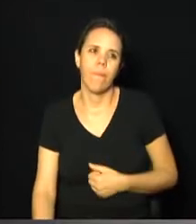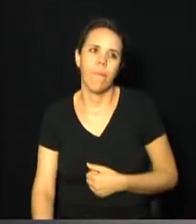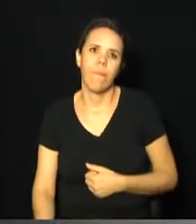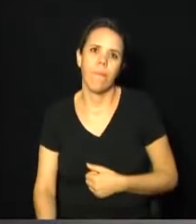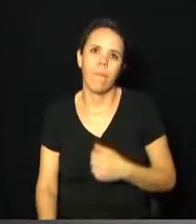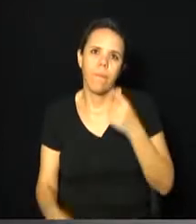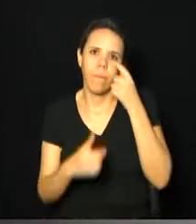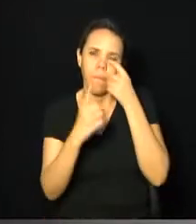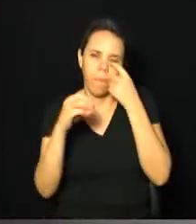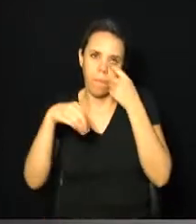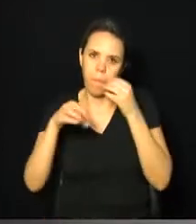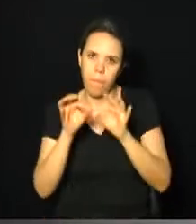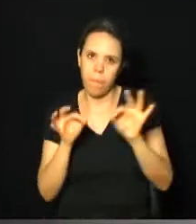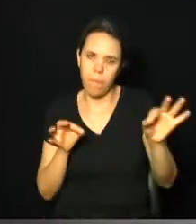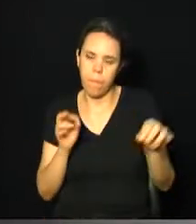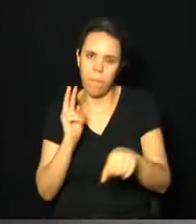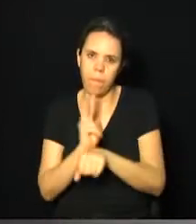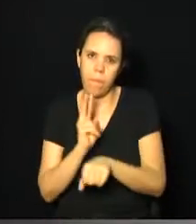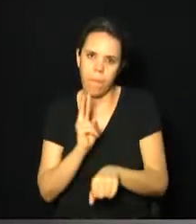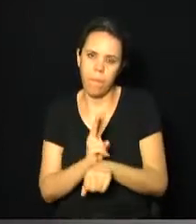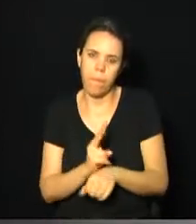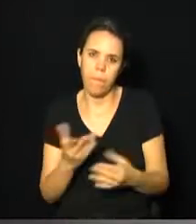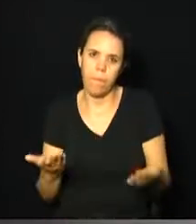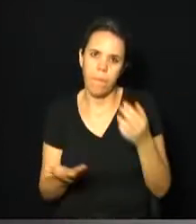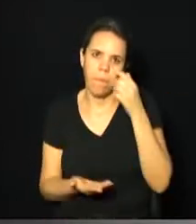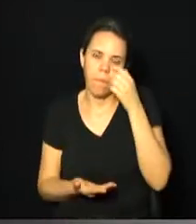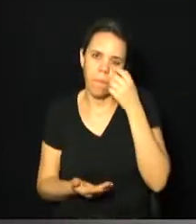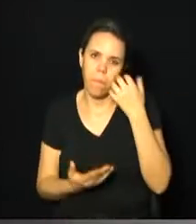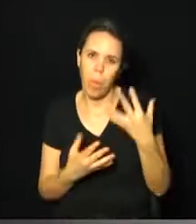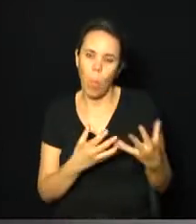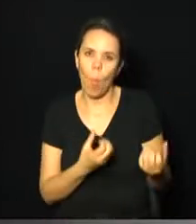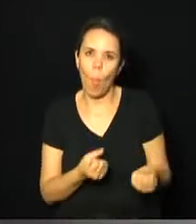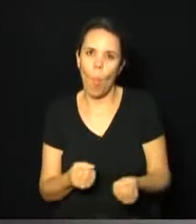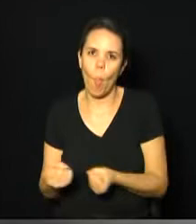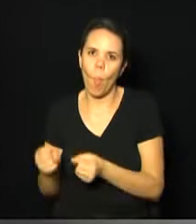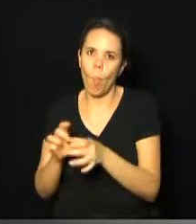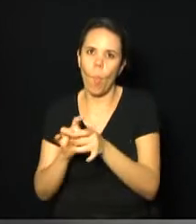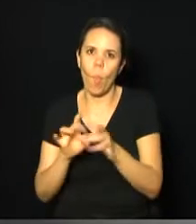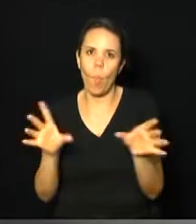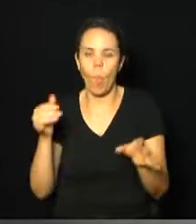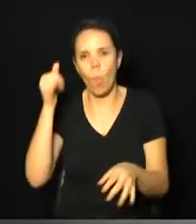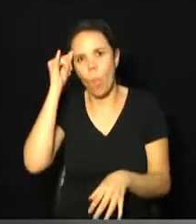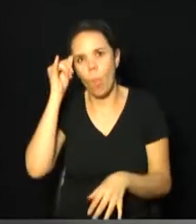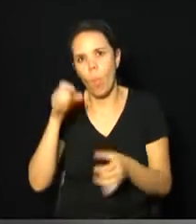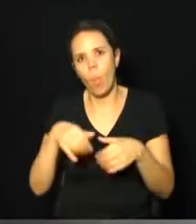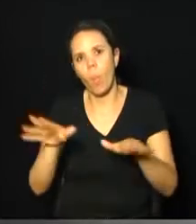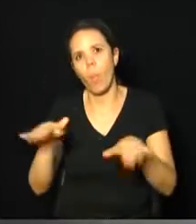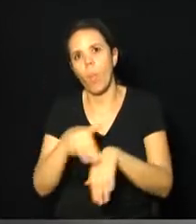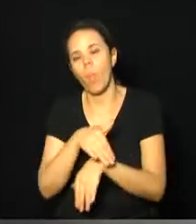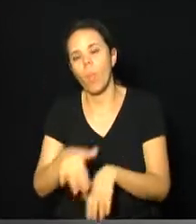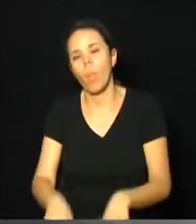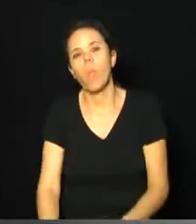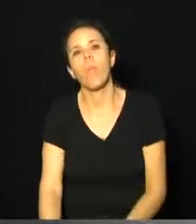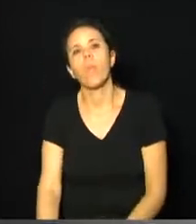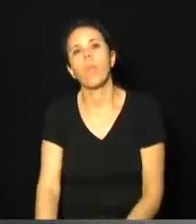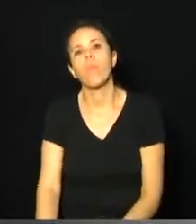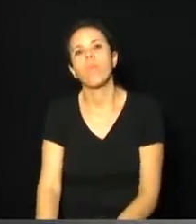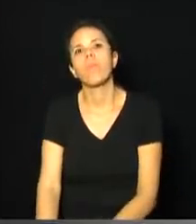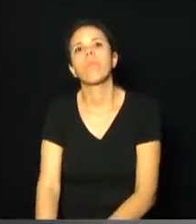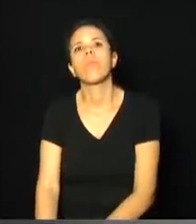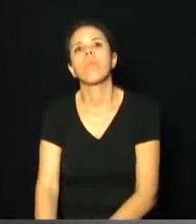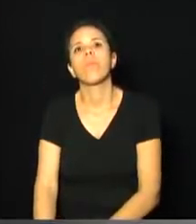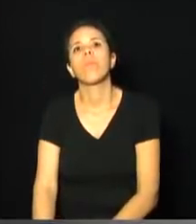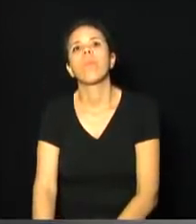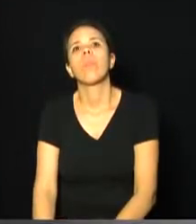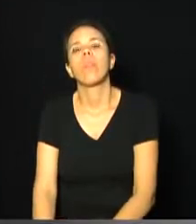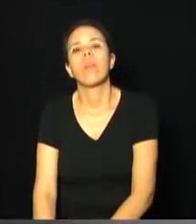10 metros de terra para manter o gado. Agora, nessa época da seca, os gados ficam soltos, saltam pelas ruas.